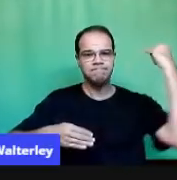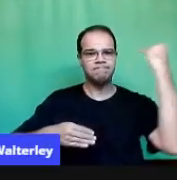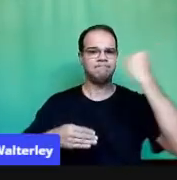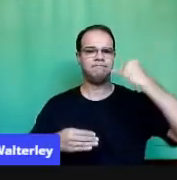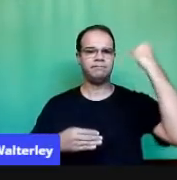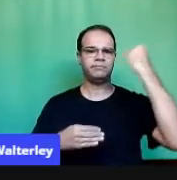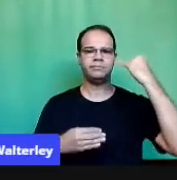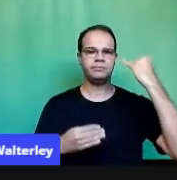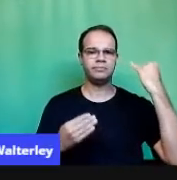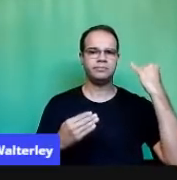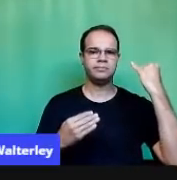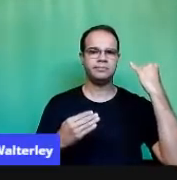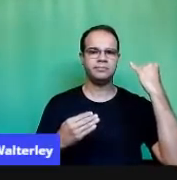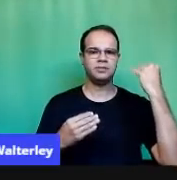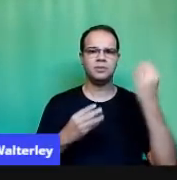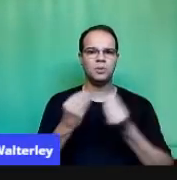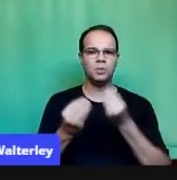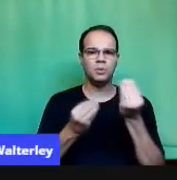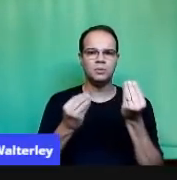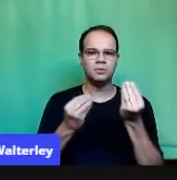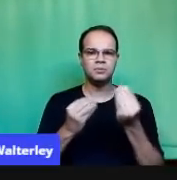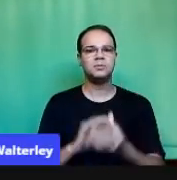E assim nós perguntamos, né?